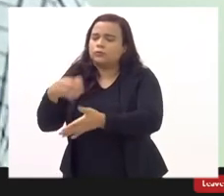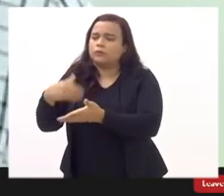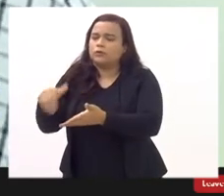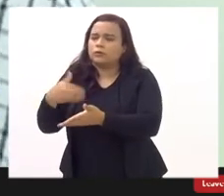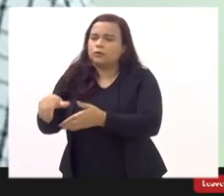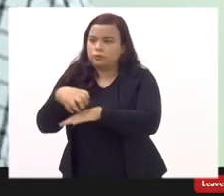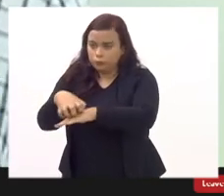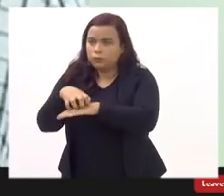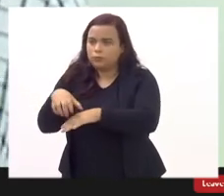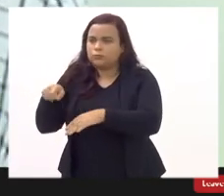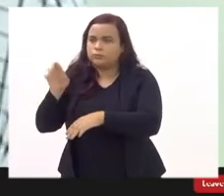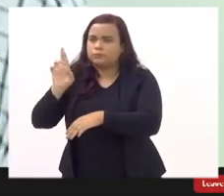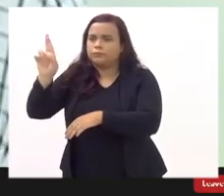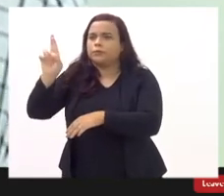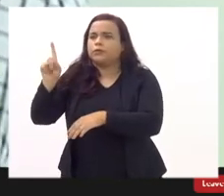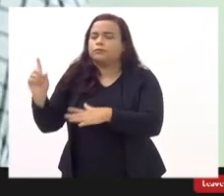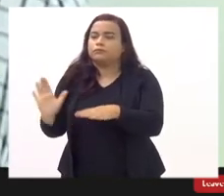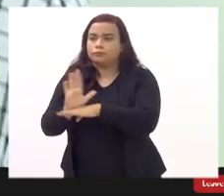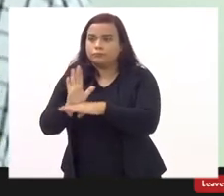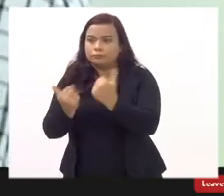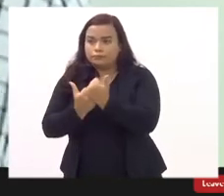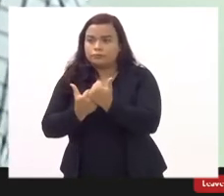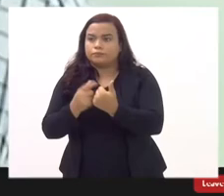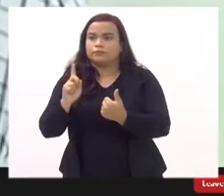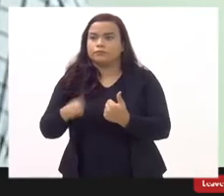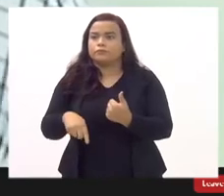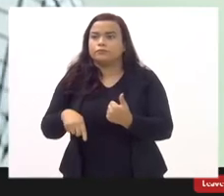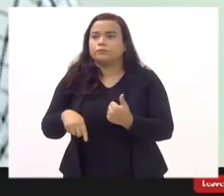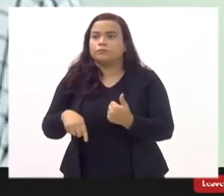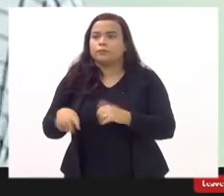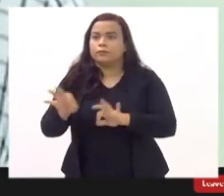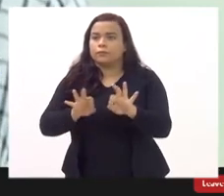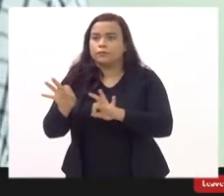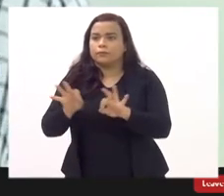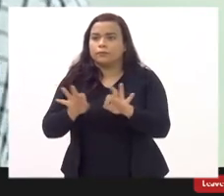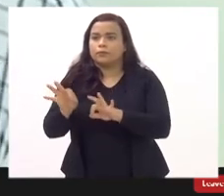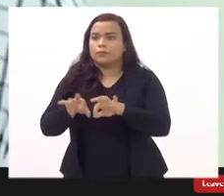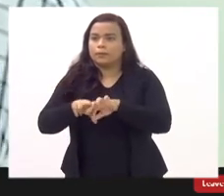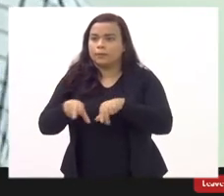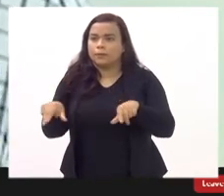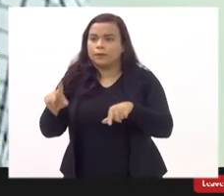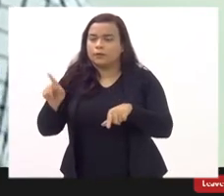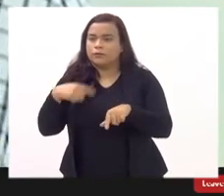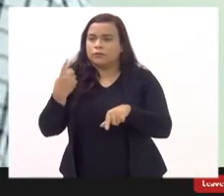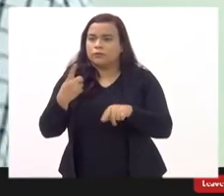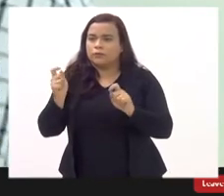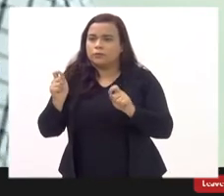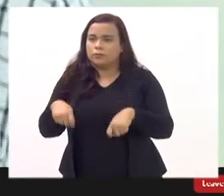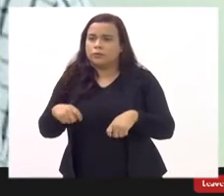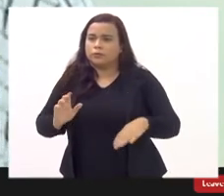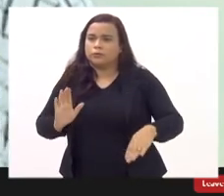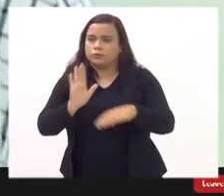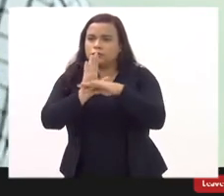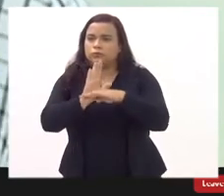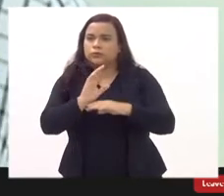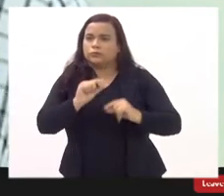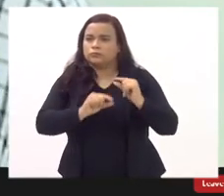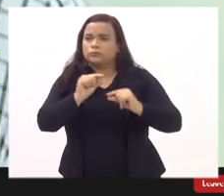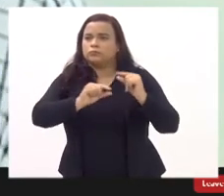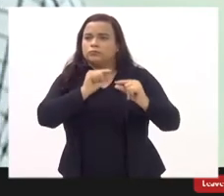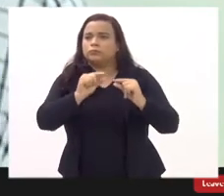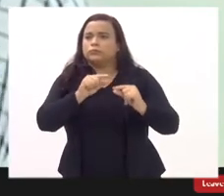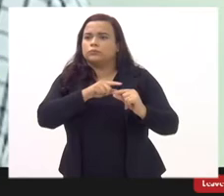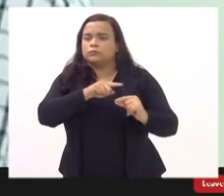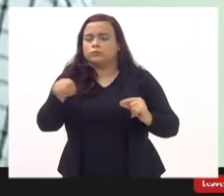é o que é a contribuição, é o nosso grão de areia, é o que a gente pode contribuir, mas contem com a